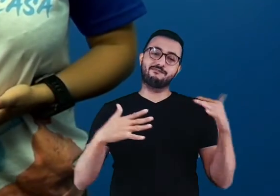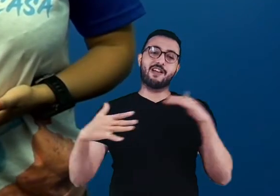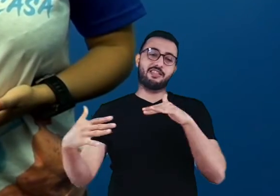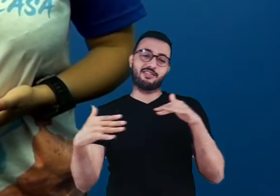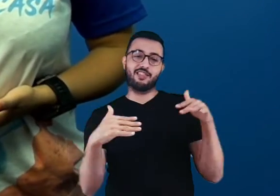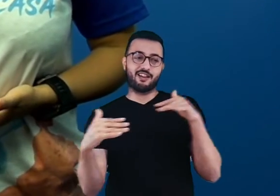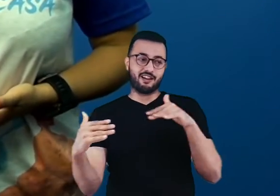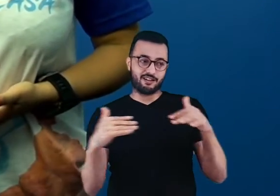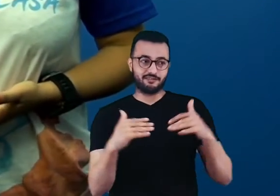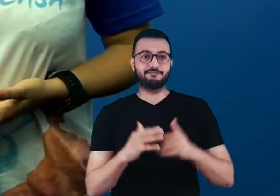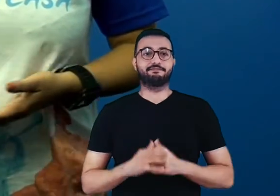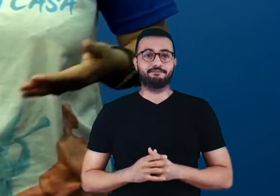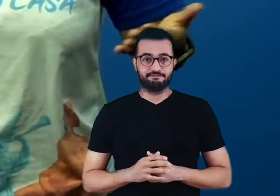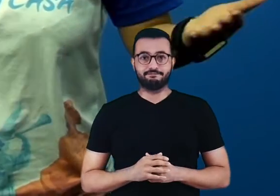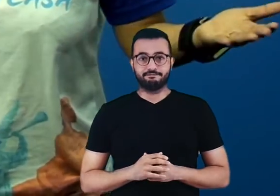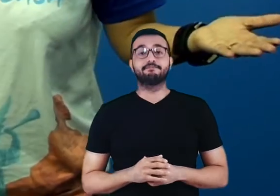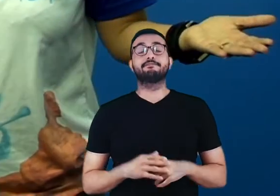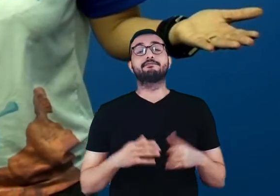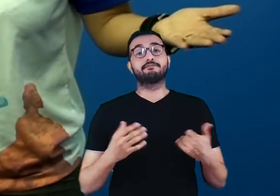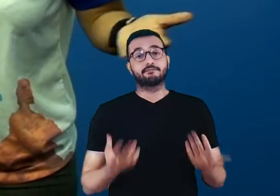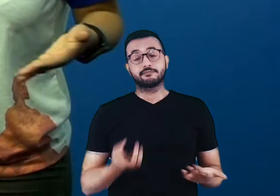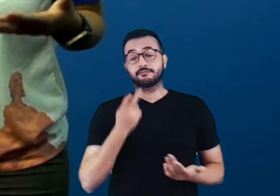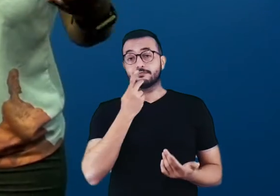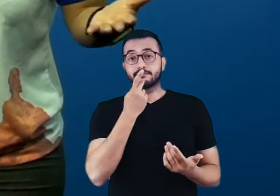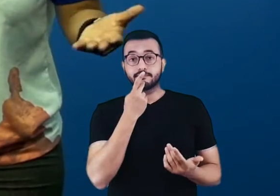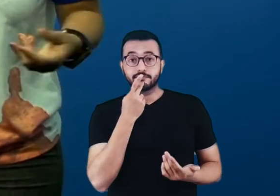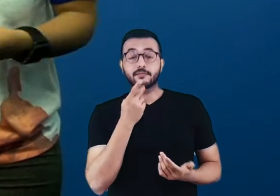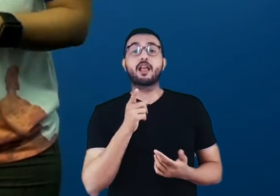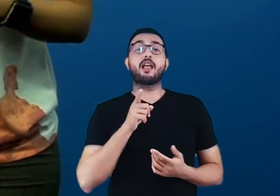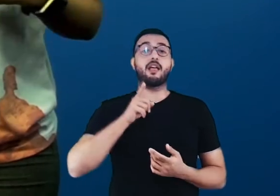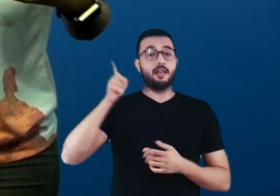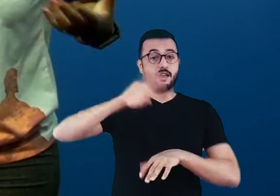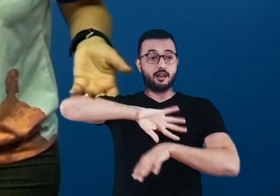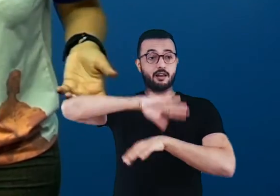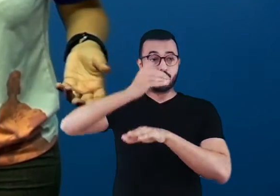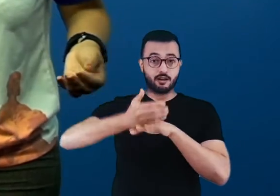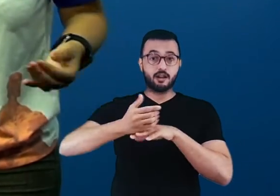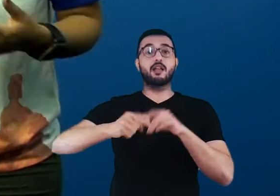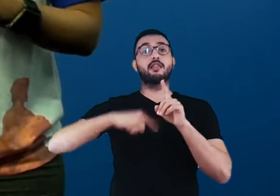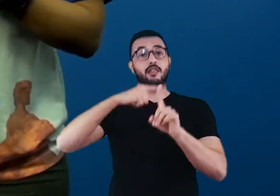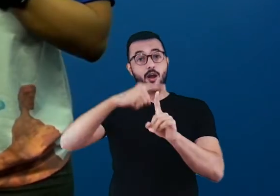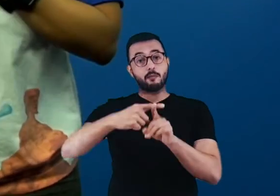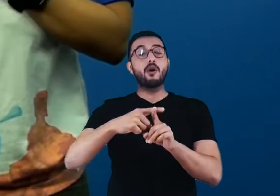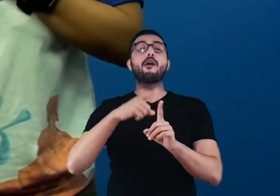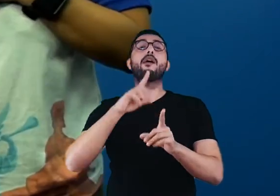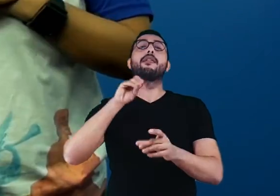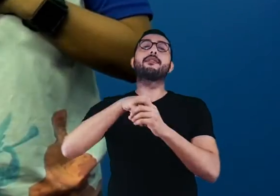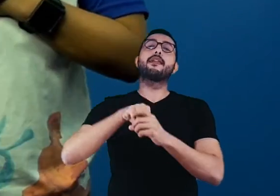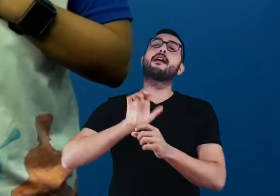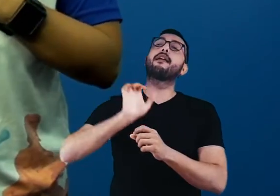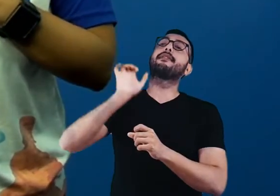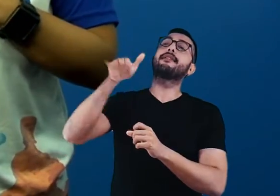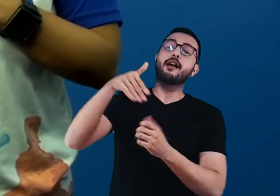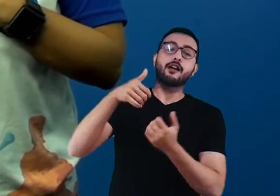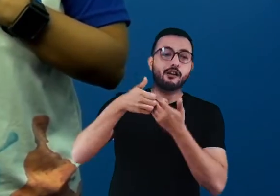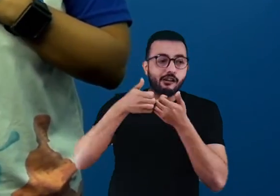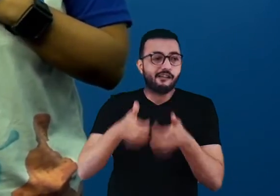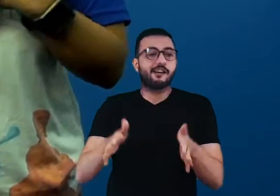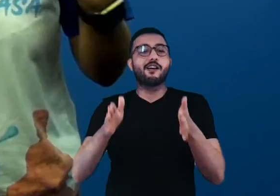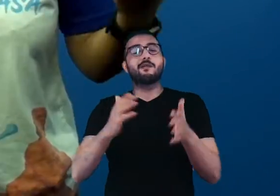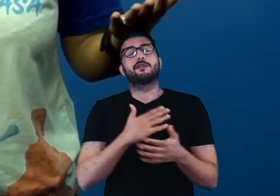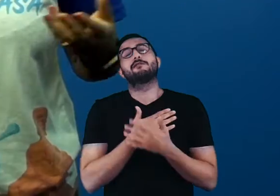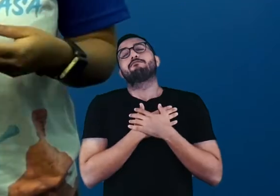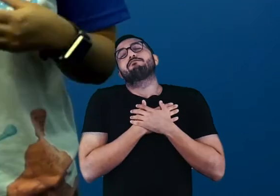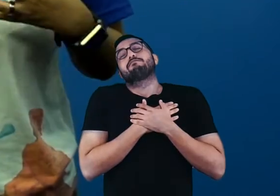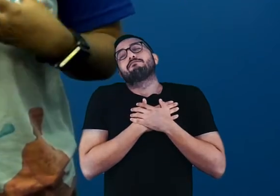grande Batalha das Tabocas, tá? Então costuma-se dizer que em Tabocas germinou em nossa gente o sentimento nativista e de